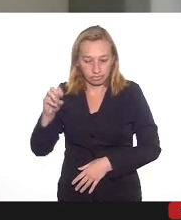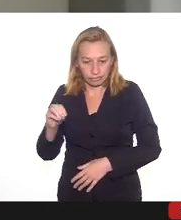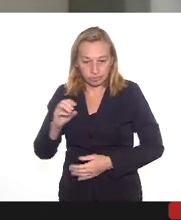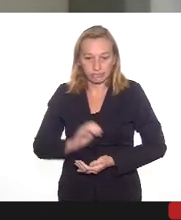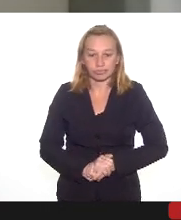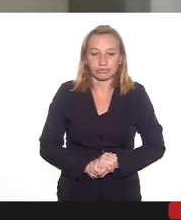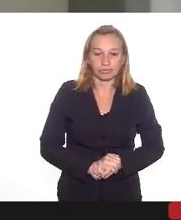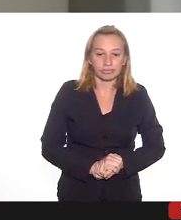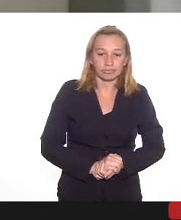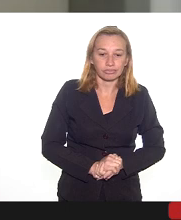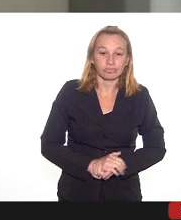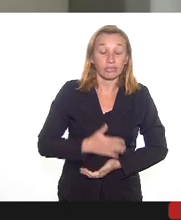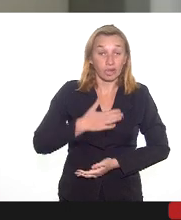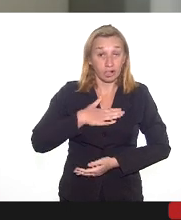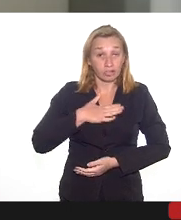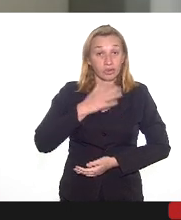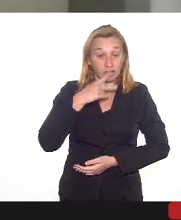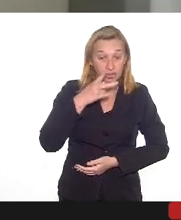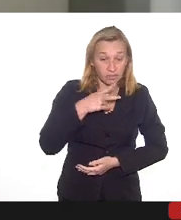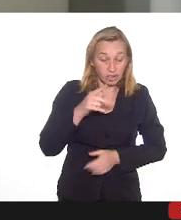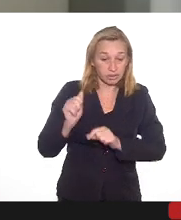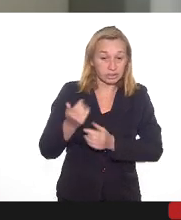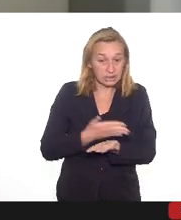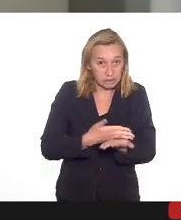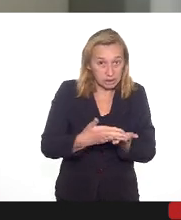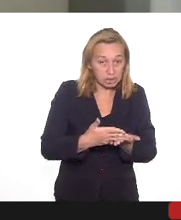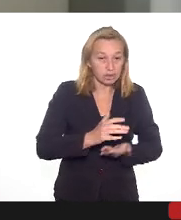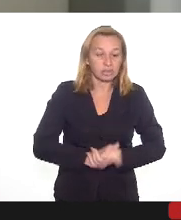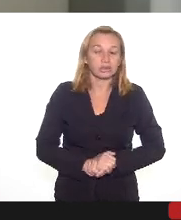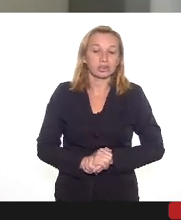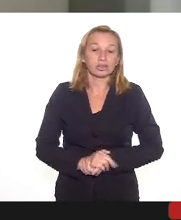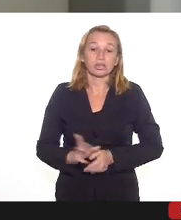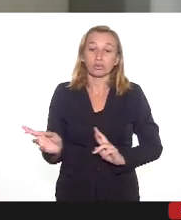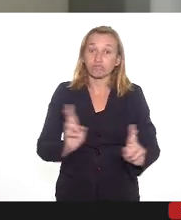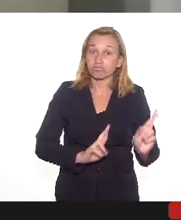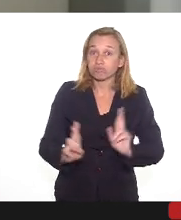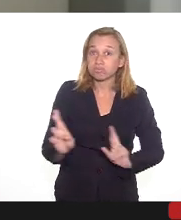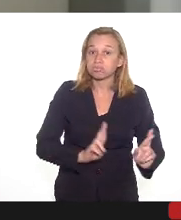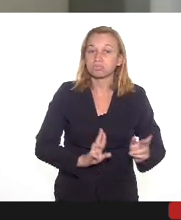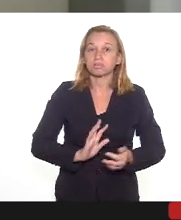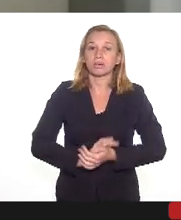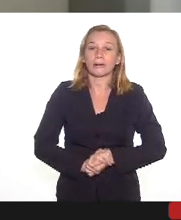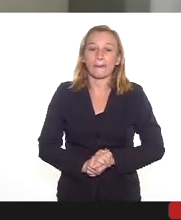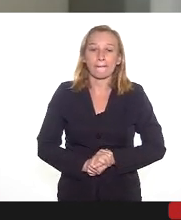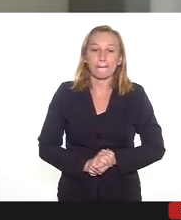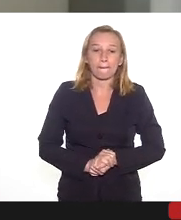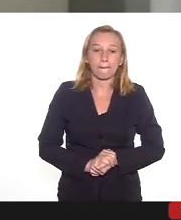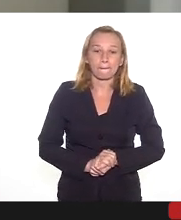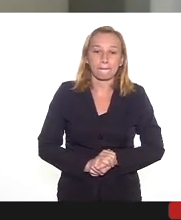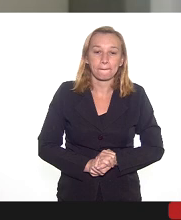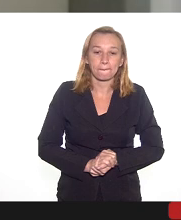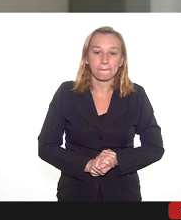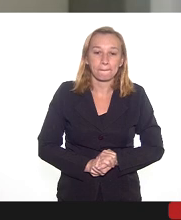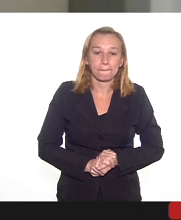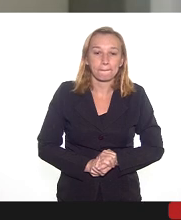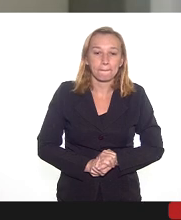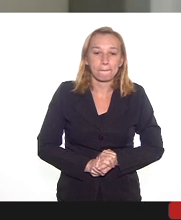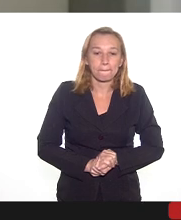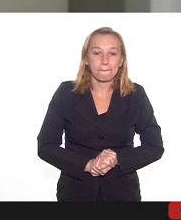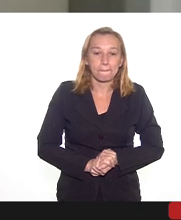seriam as minhas observações iniciais com relação ao